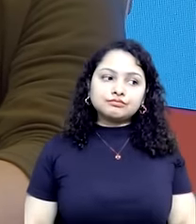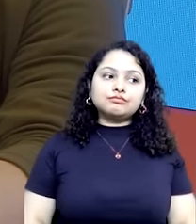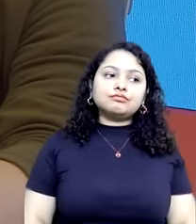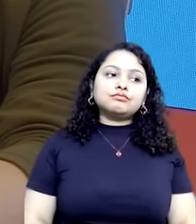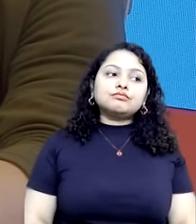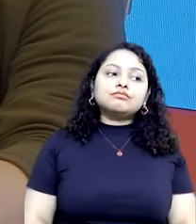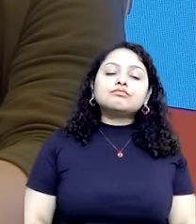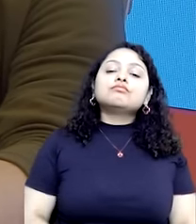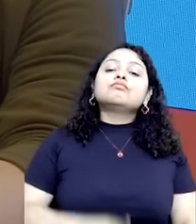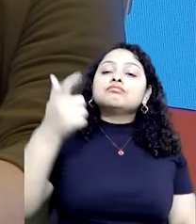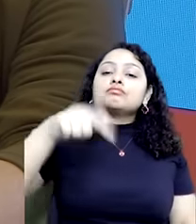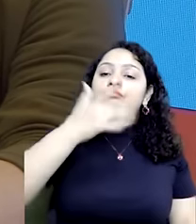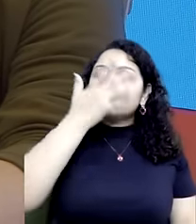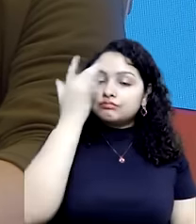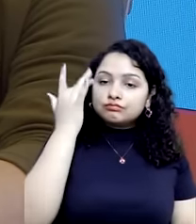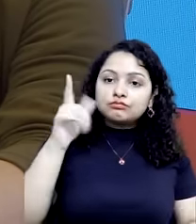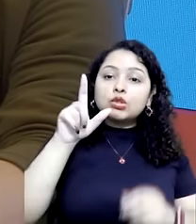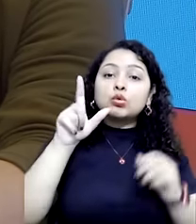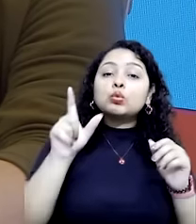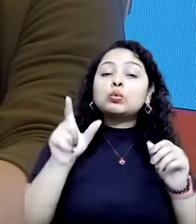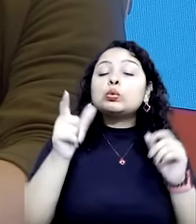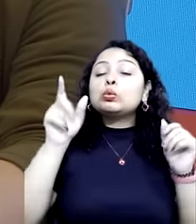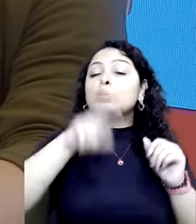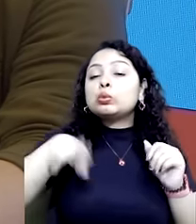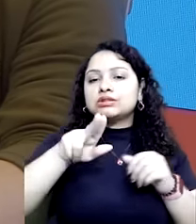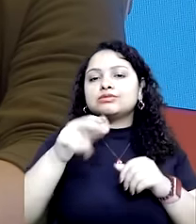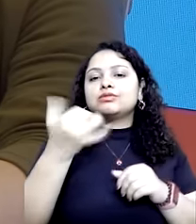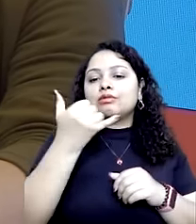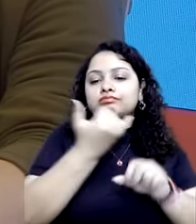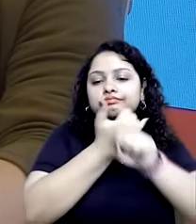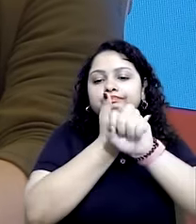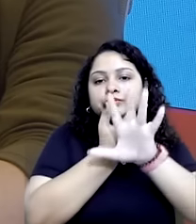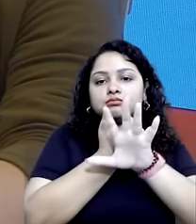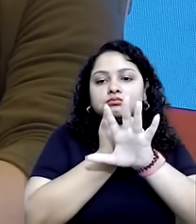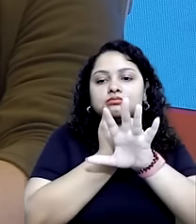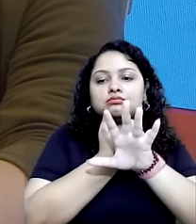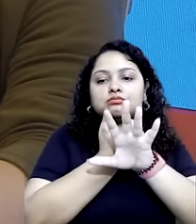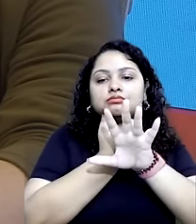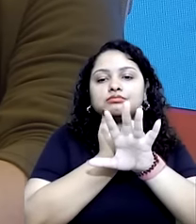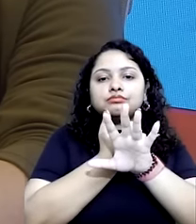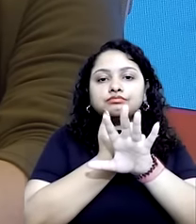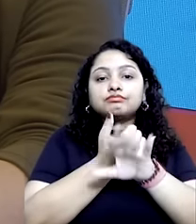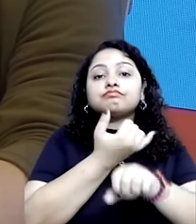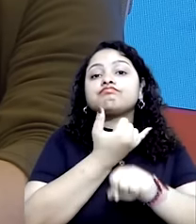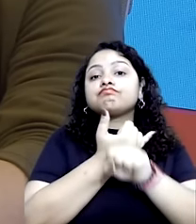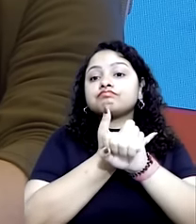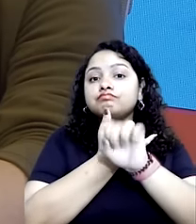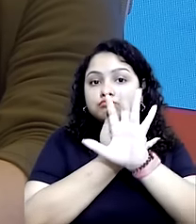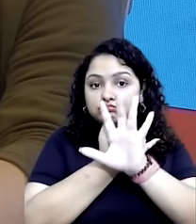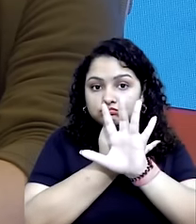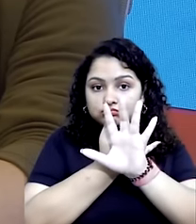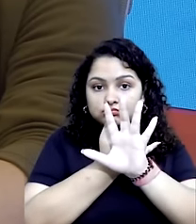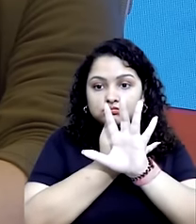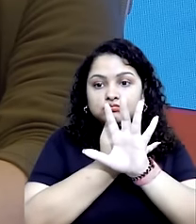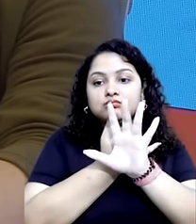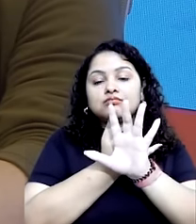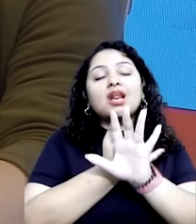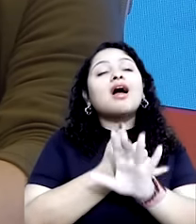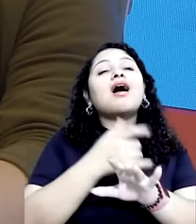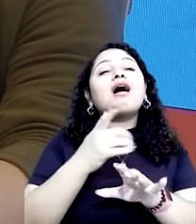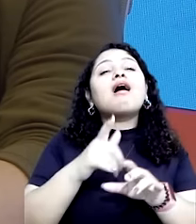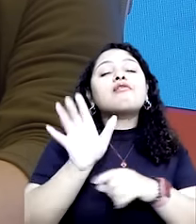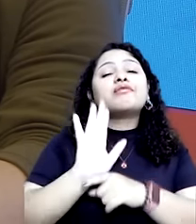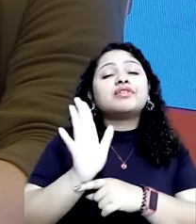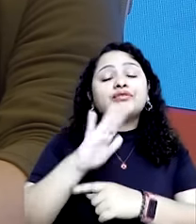coisa as pessoas usam muito o Flash e o que que acontece o Flash ele acaba eh estourando a